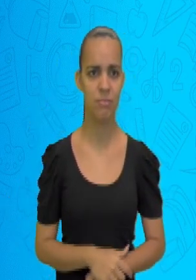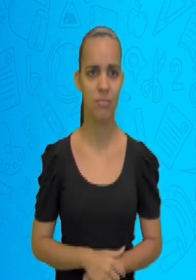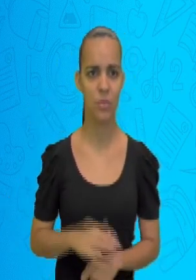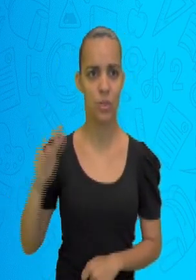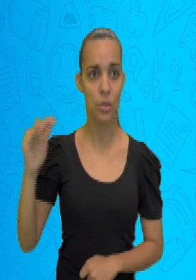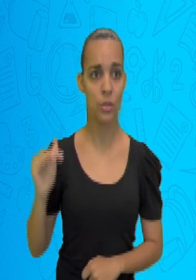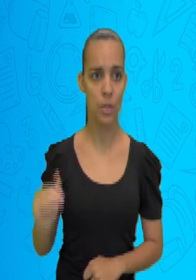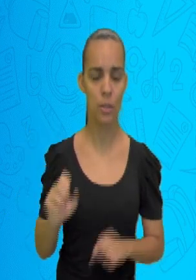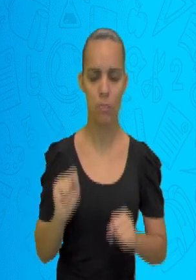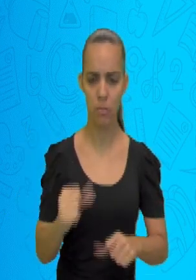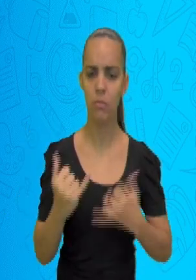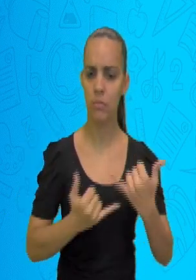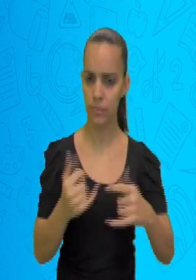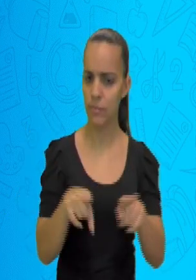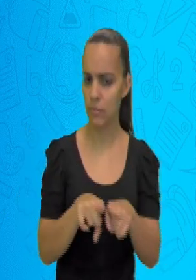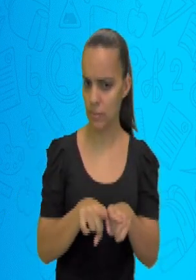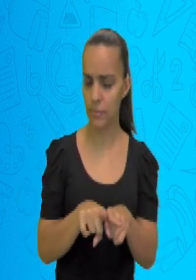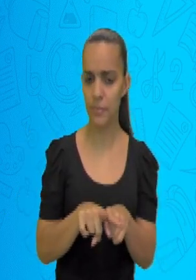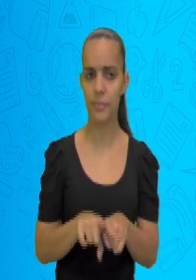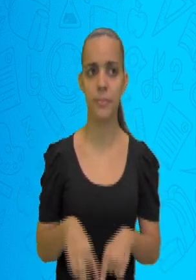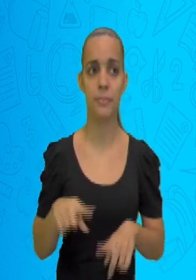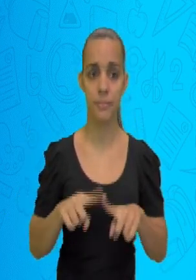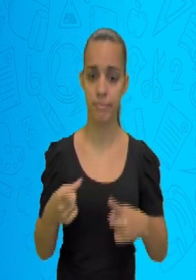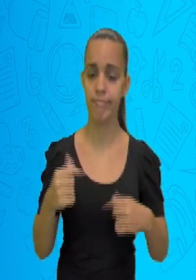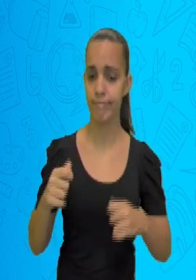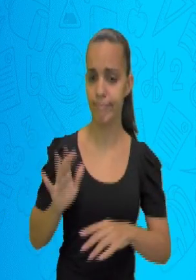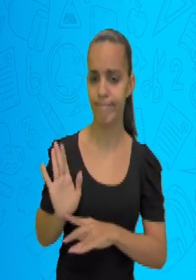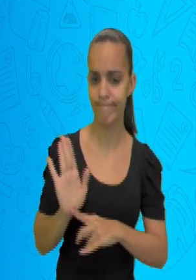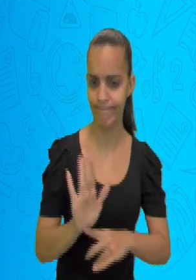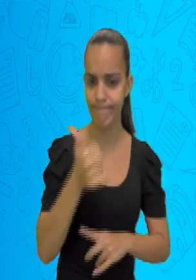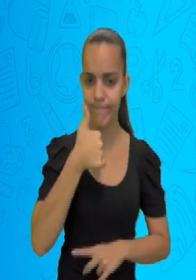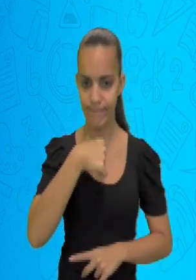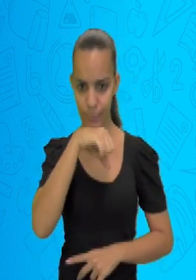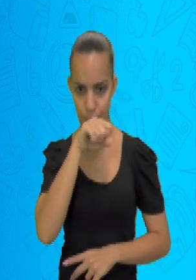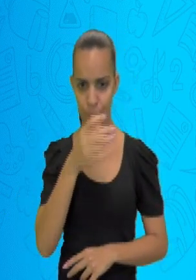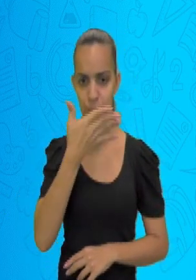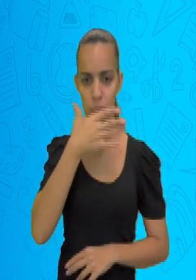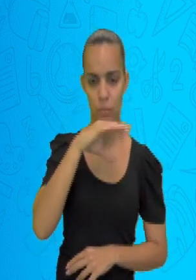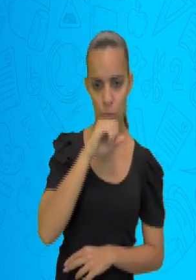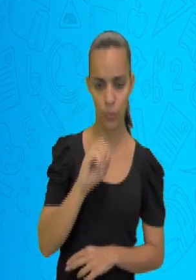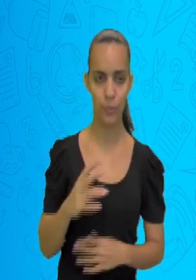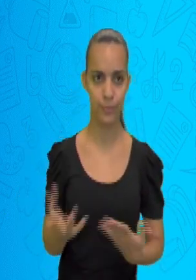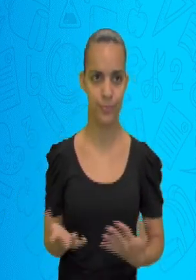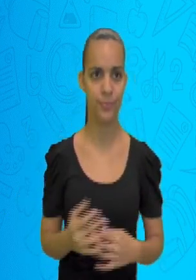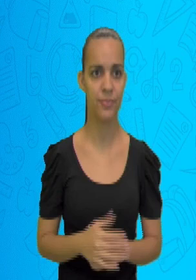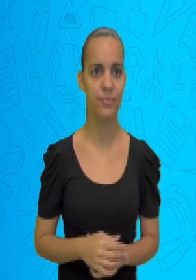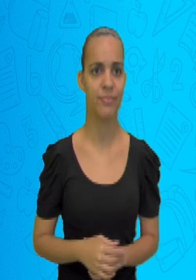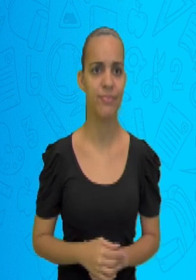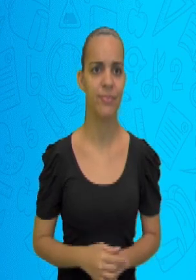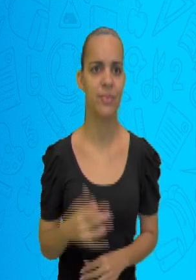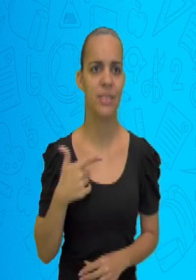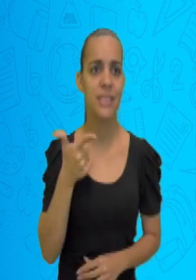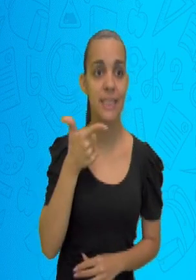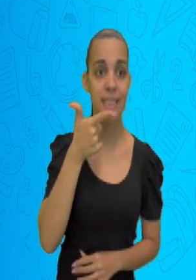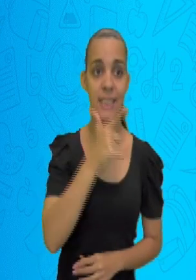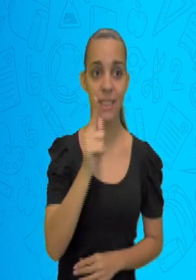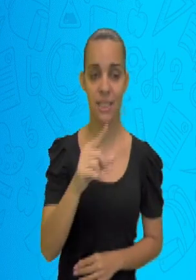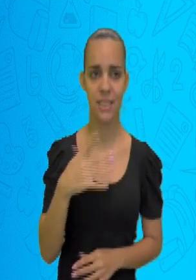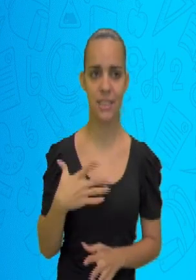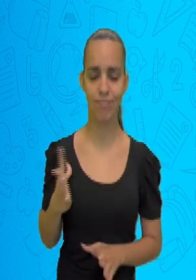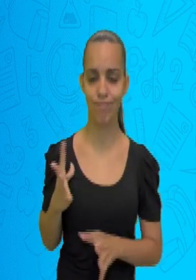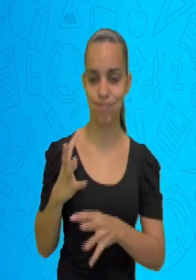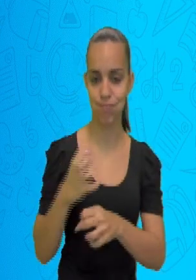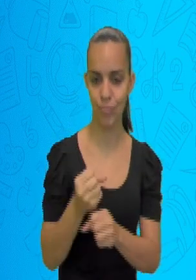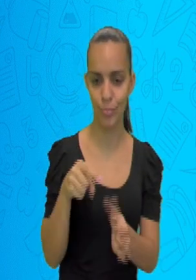Os menores podem jogar também, com a ajuda do papai ou da mamãe. Ganha quem acertar o maior número